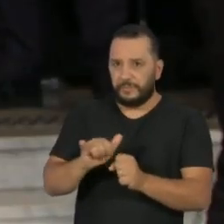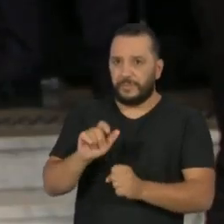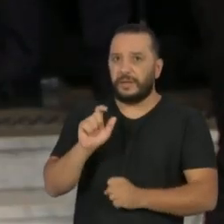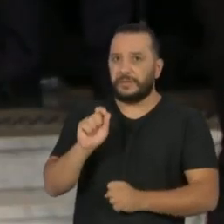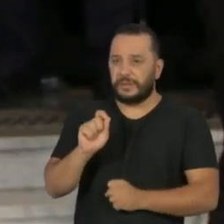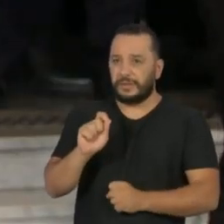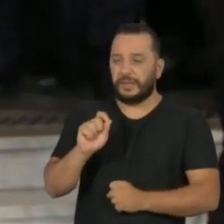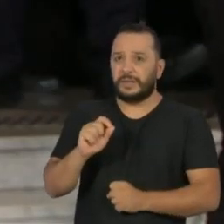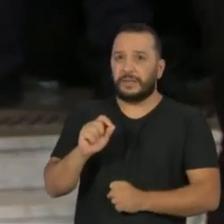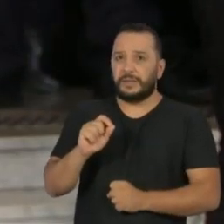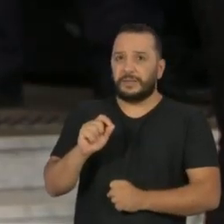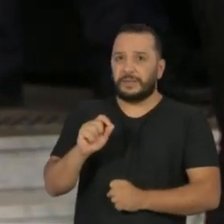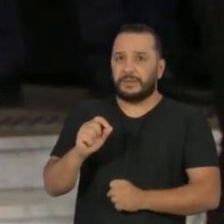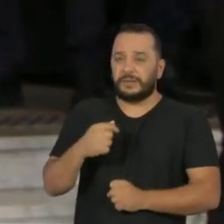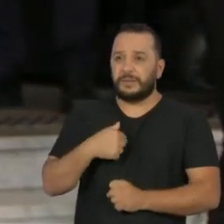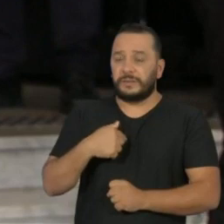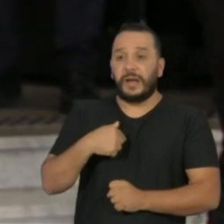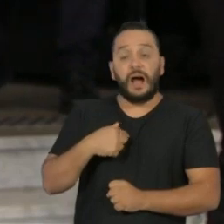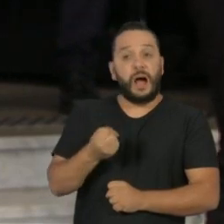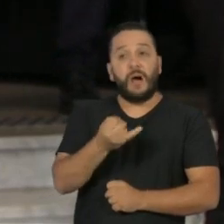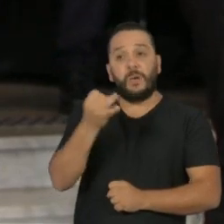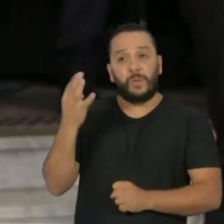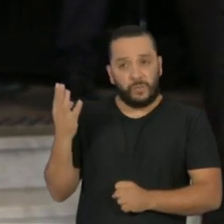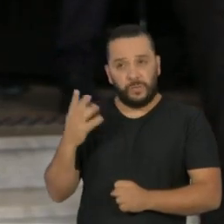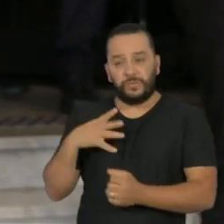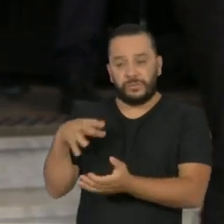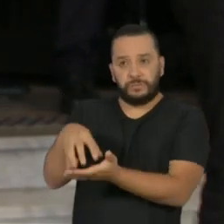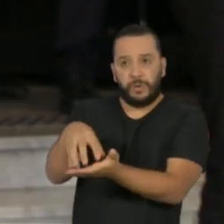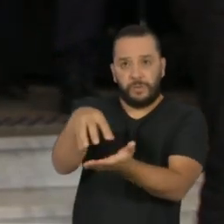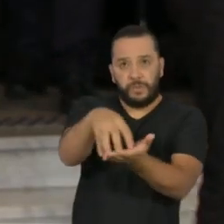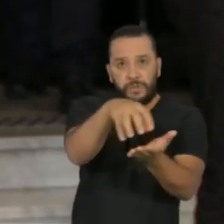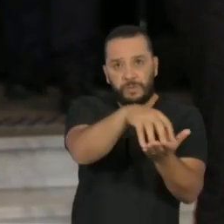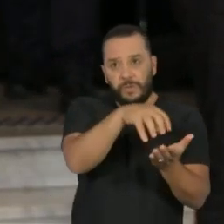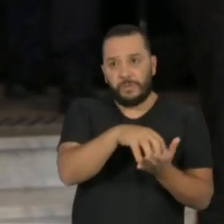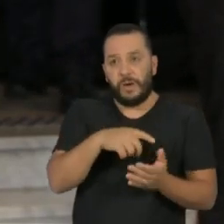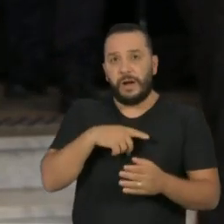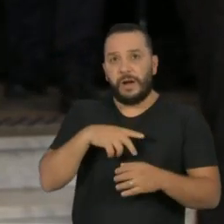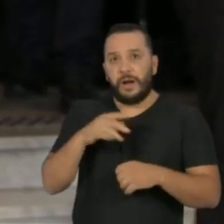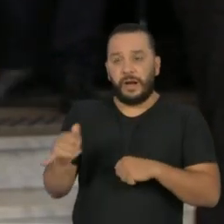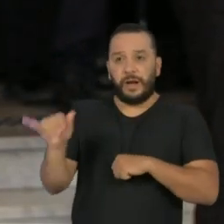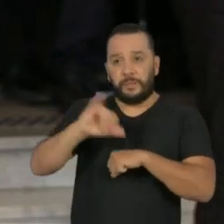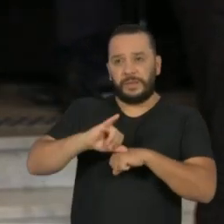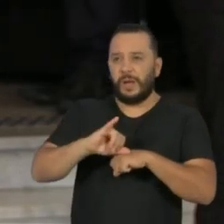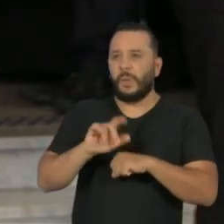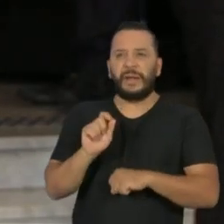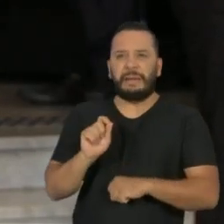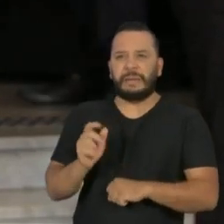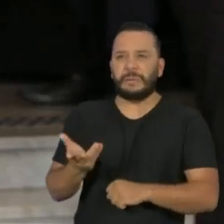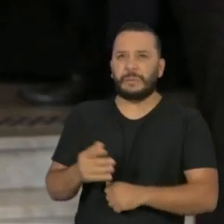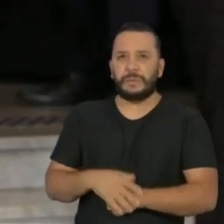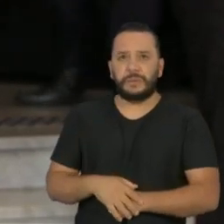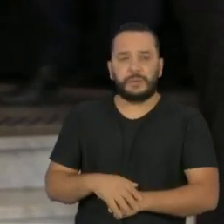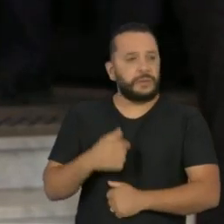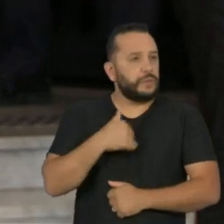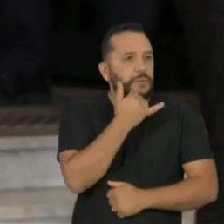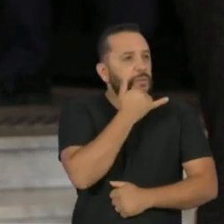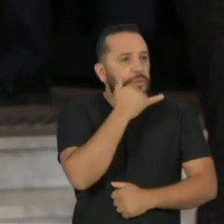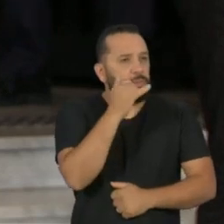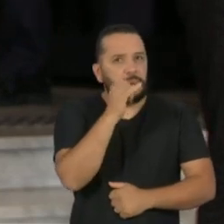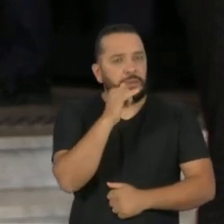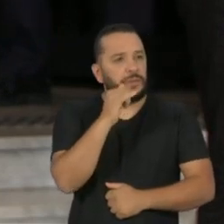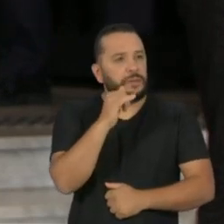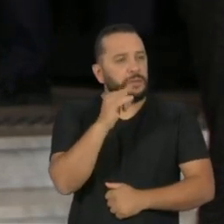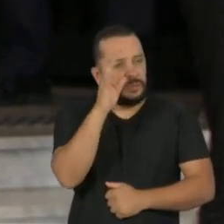de alguns postos da capital, o que é isso? Terão tendas abertas, é